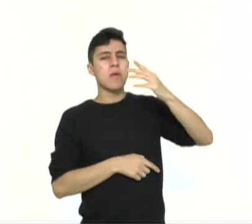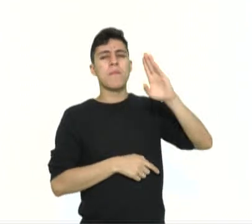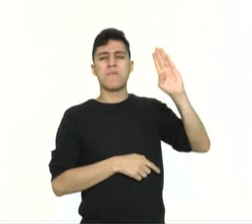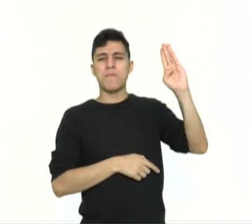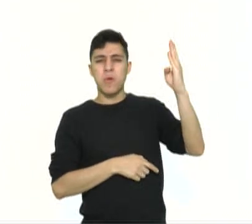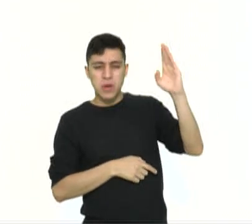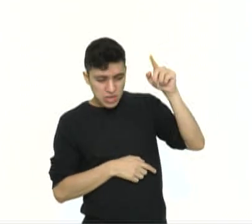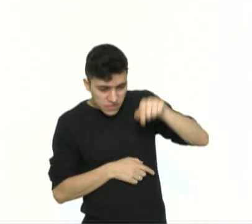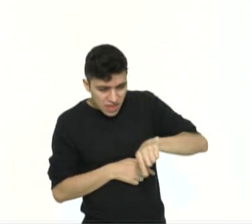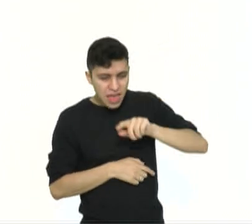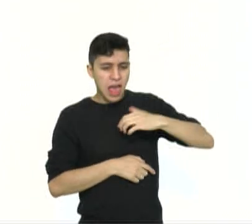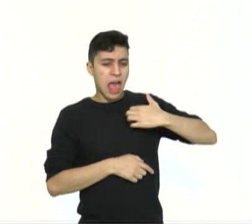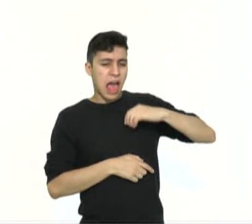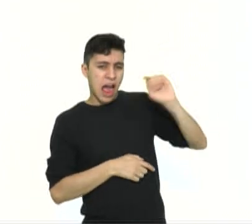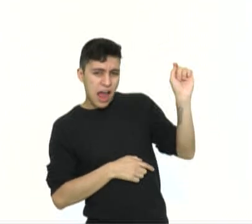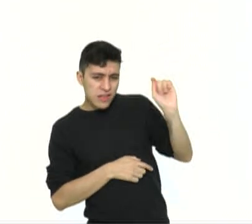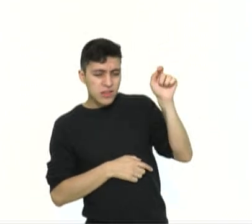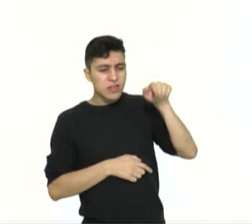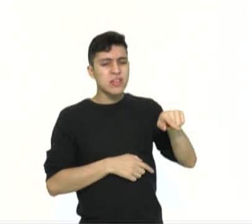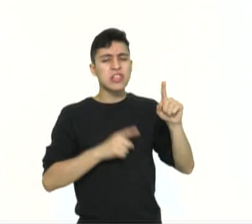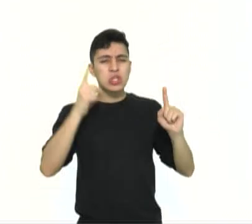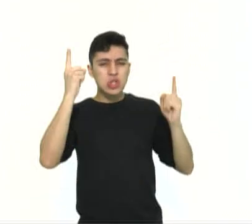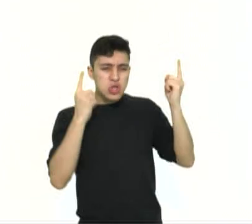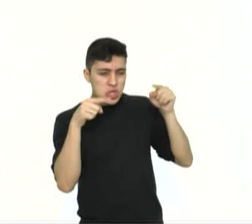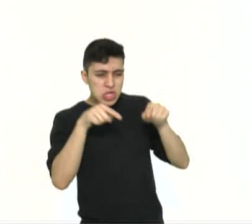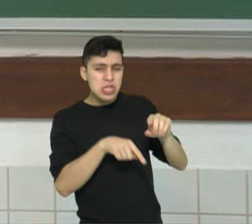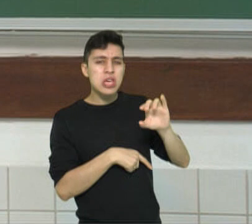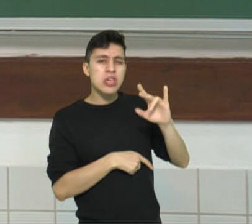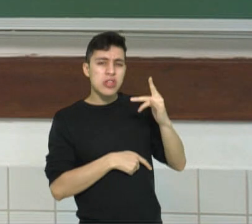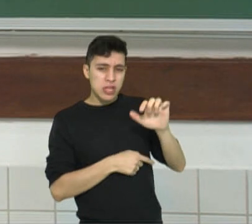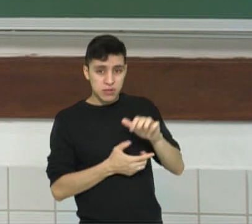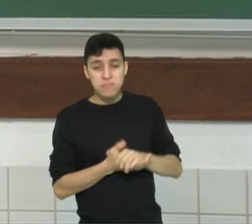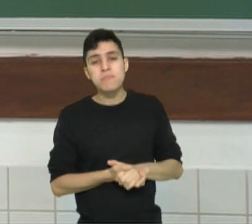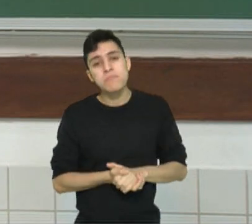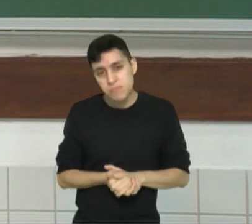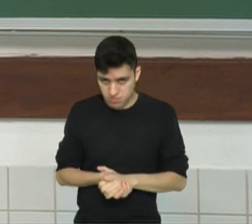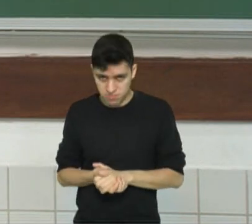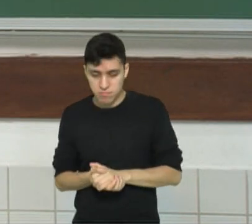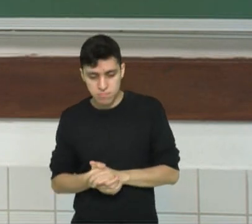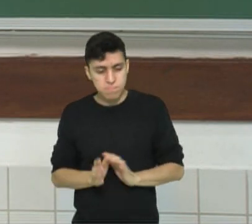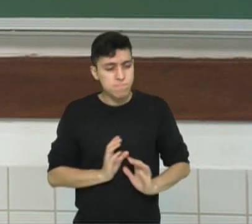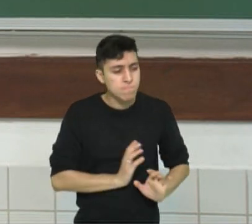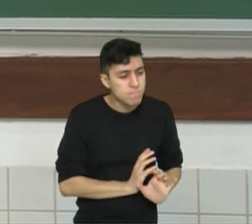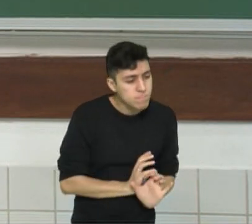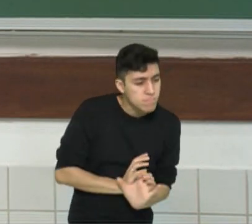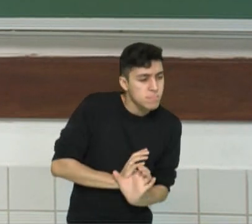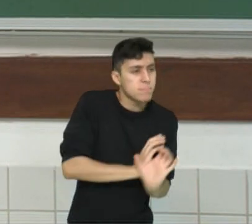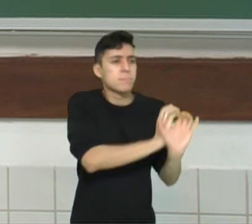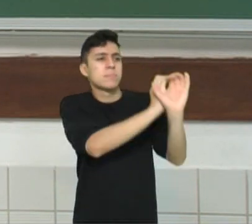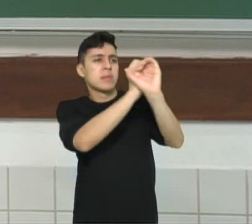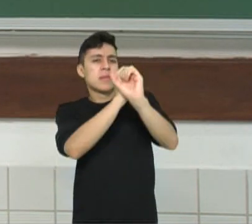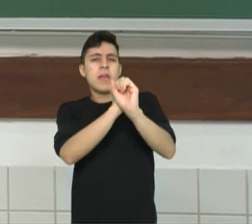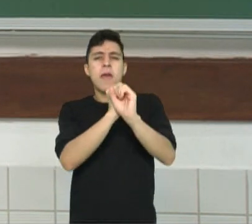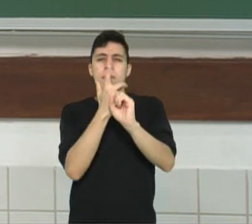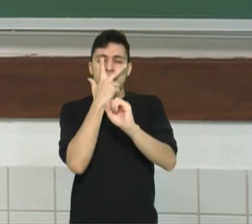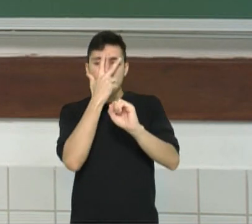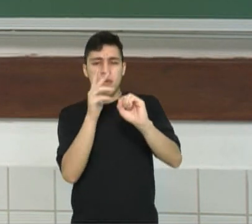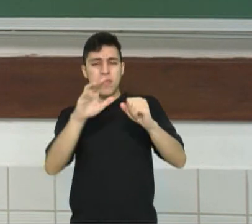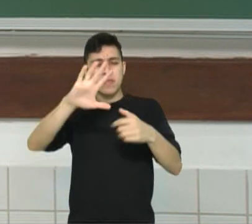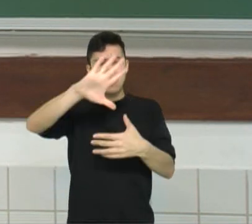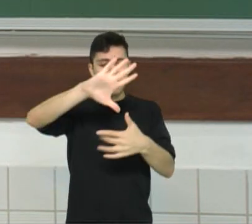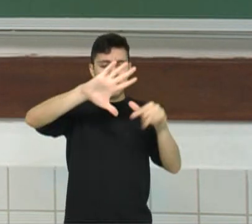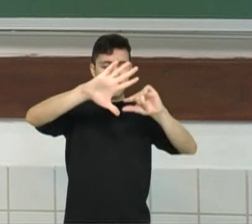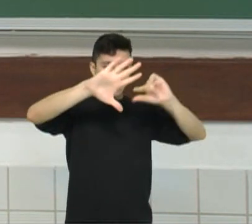da Argentina e do Chile. A que conclusão nós chegamos? Nós chegamos à conclusão que boa parte, então,